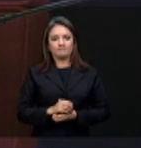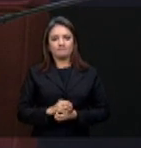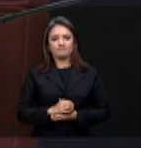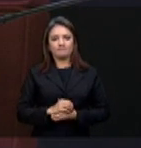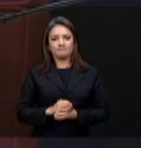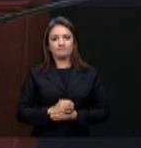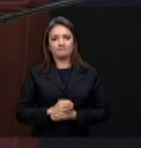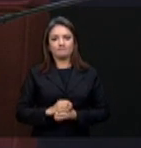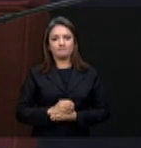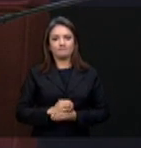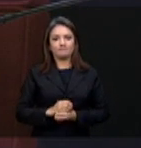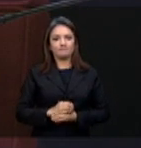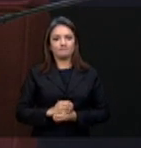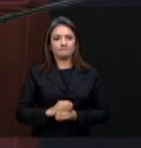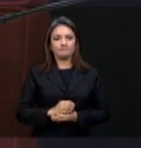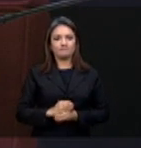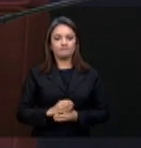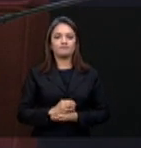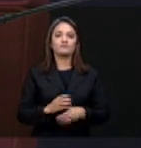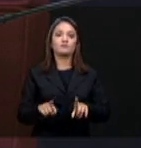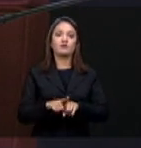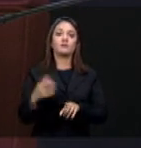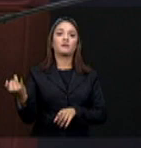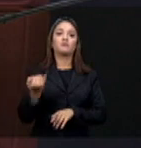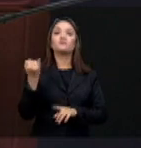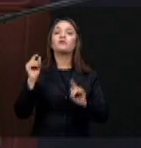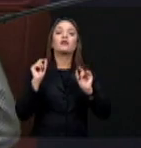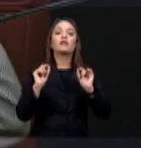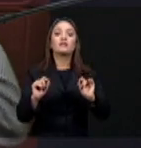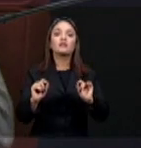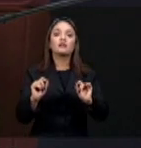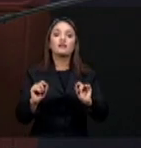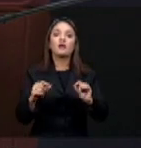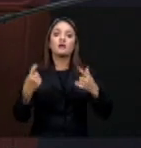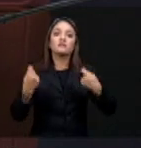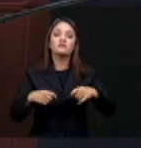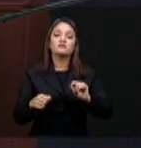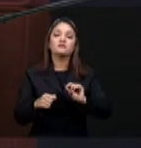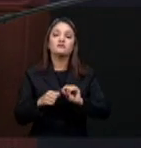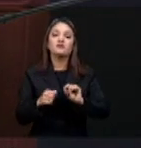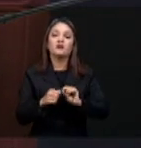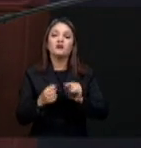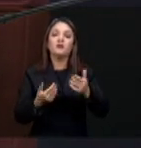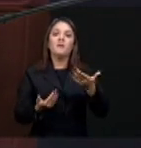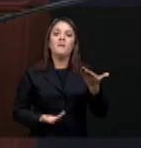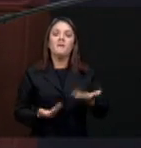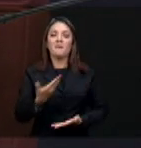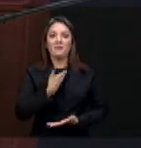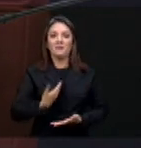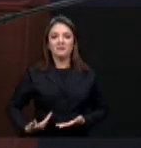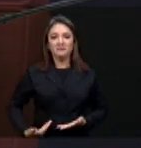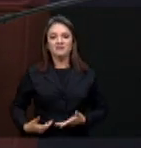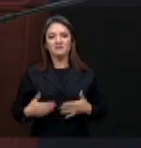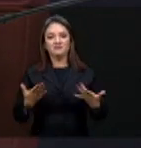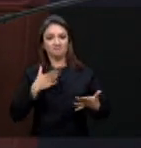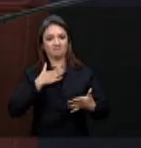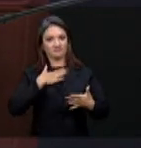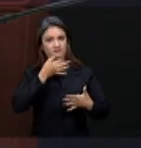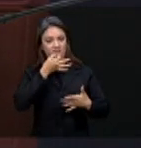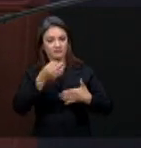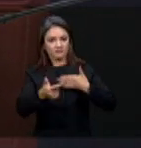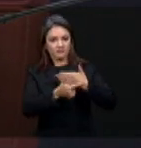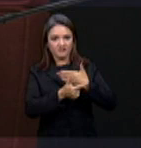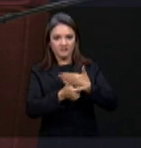colocar esse tema que eu acho importante é que quem deve prover o serviço público se eu disse que na minha visão é o papel principal do estado é